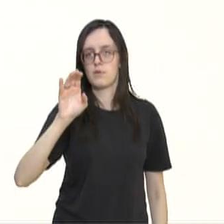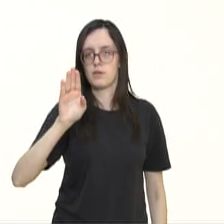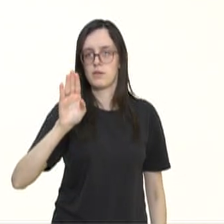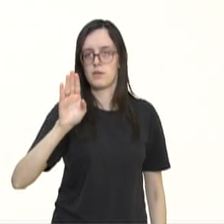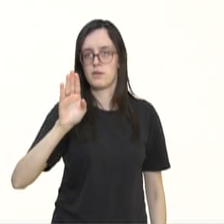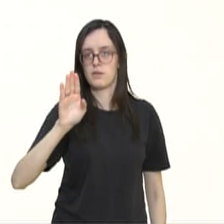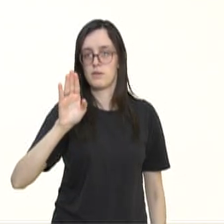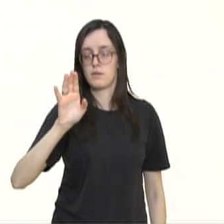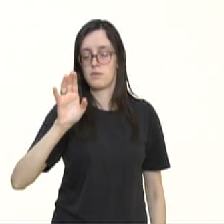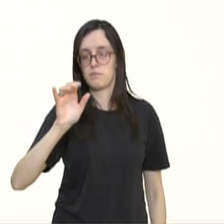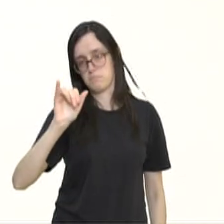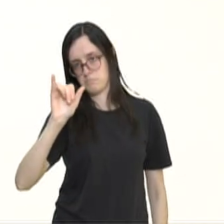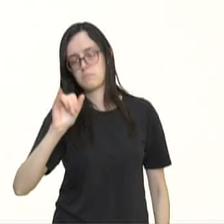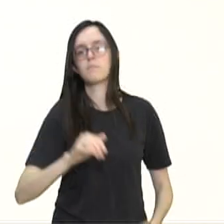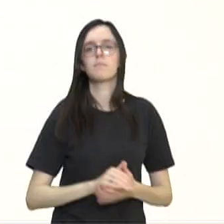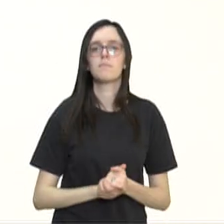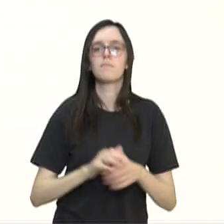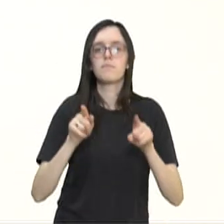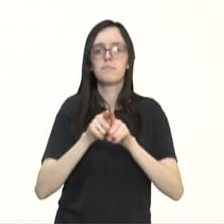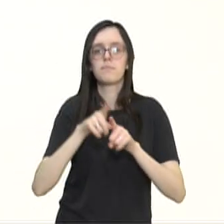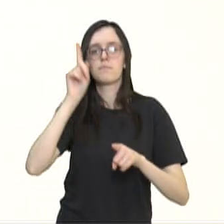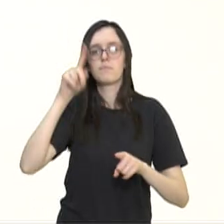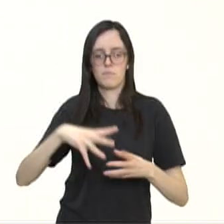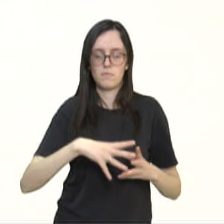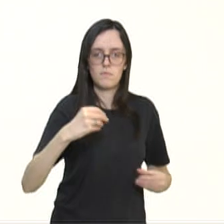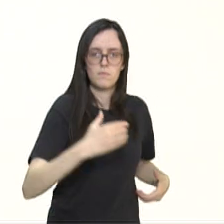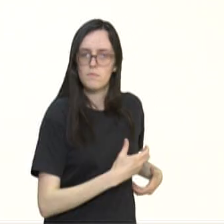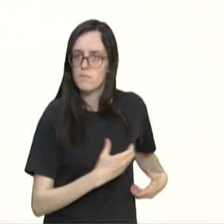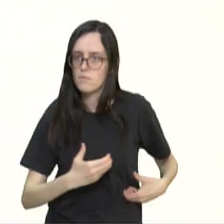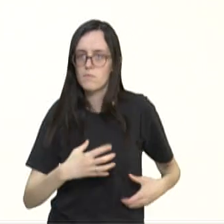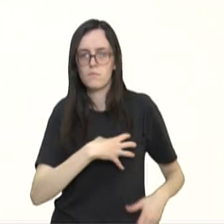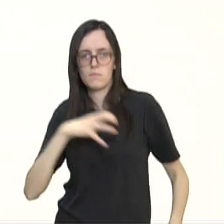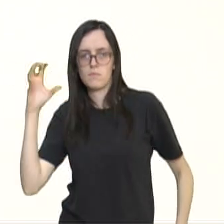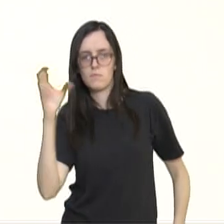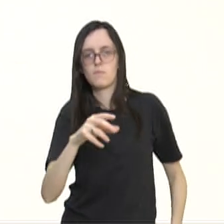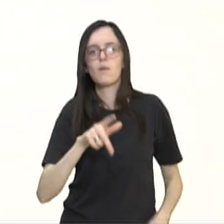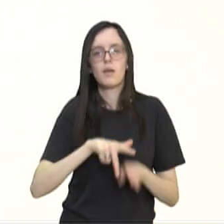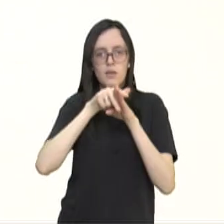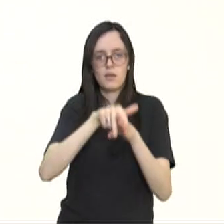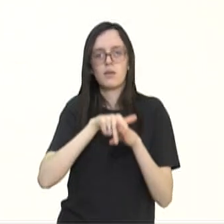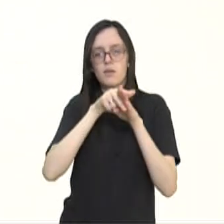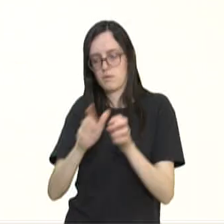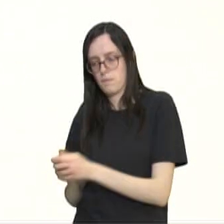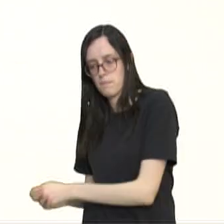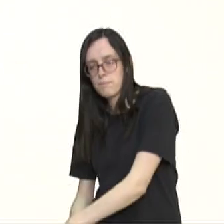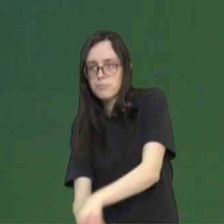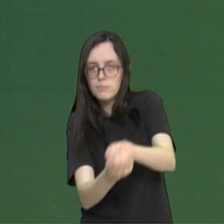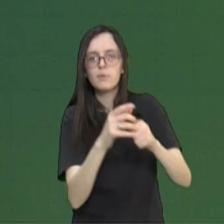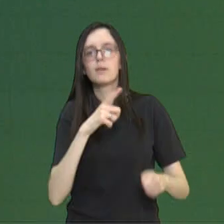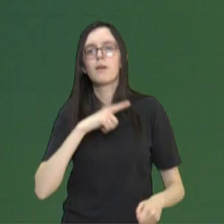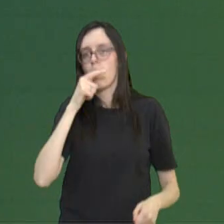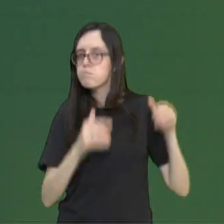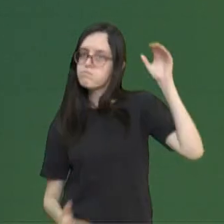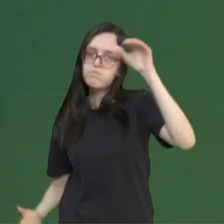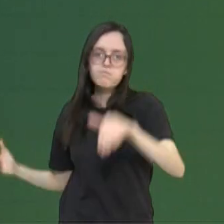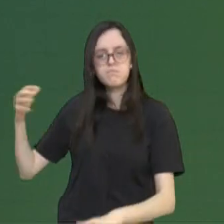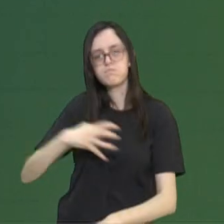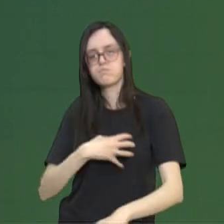a modalidade está acontecendo. Aí dentro das modalidades, então, nós temos o basquetebol,